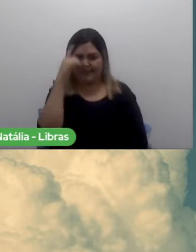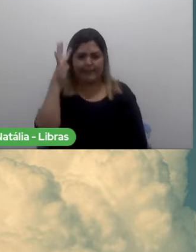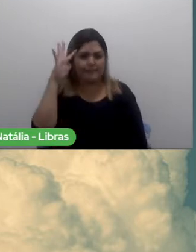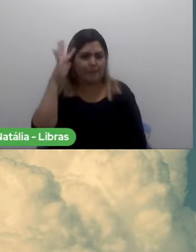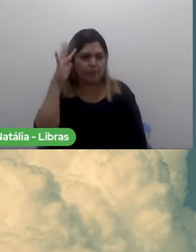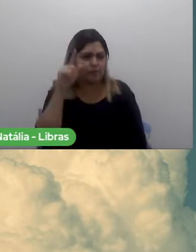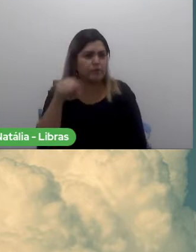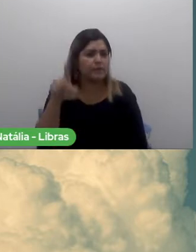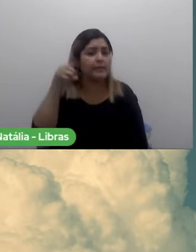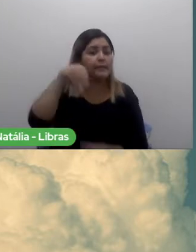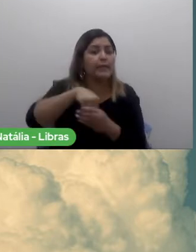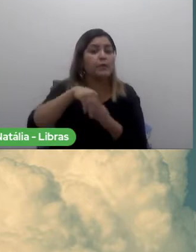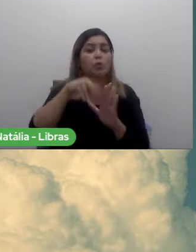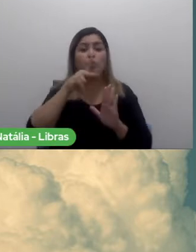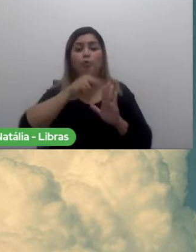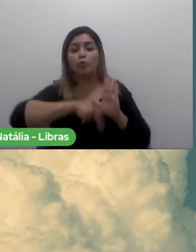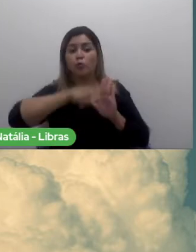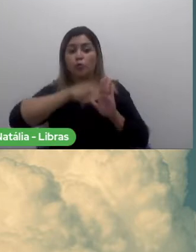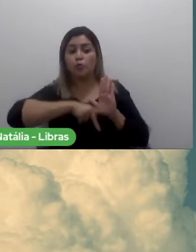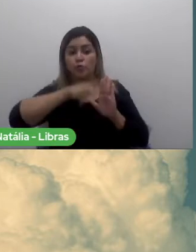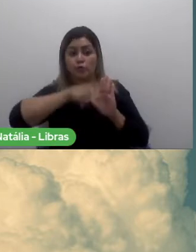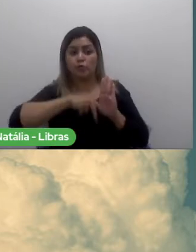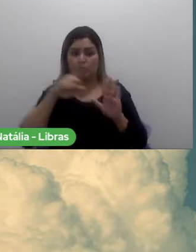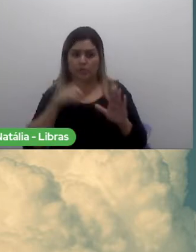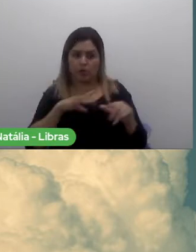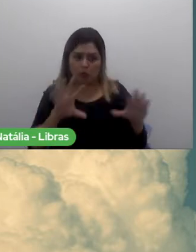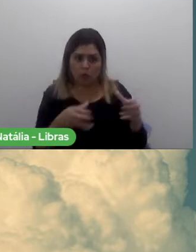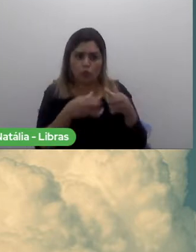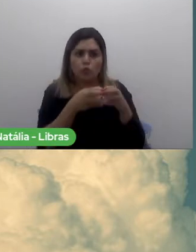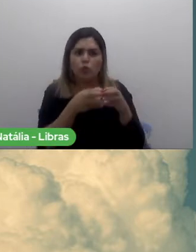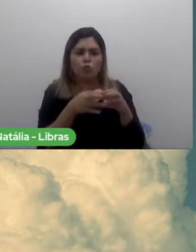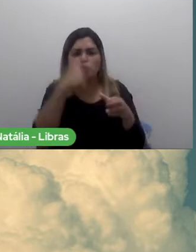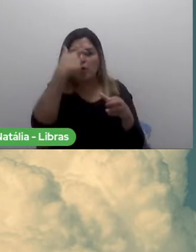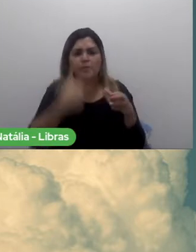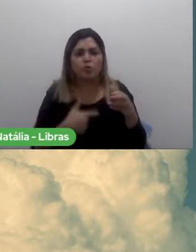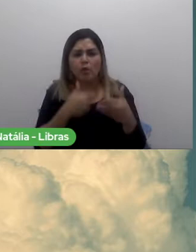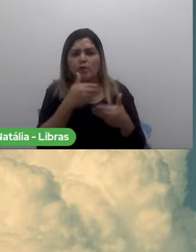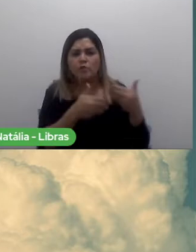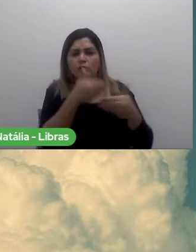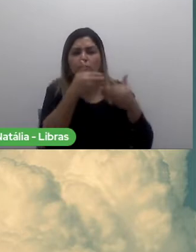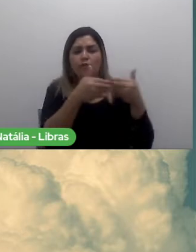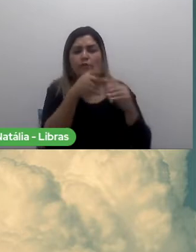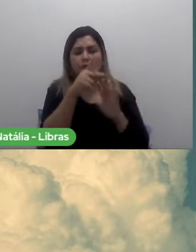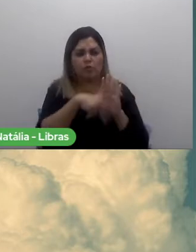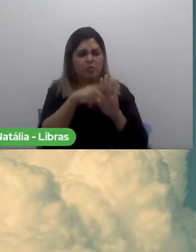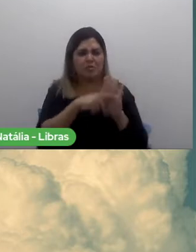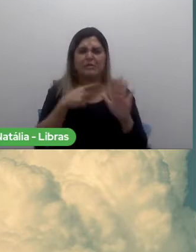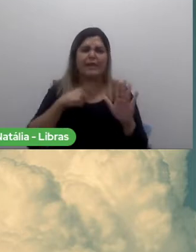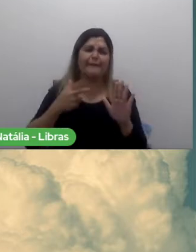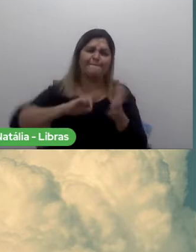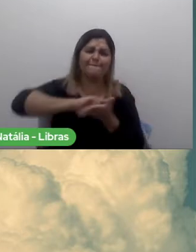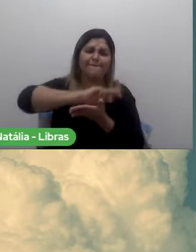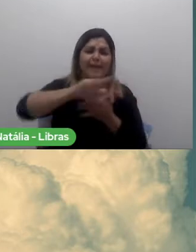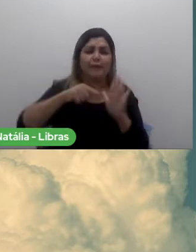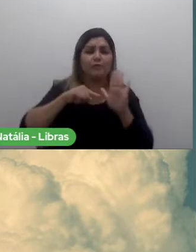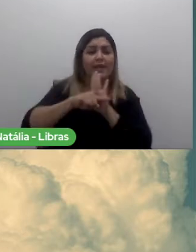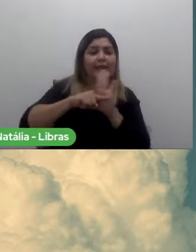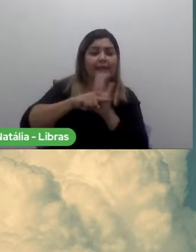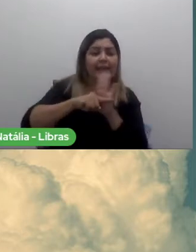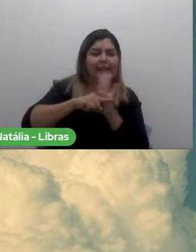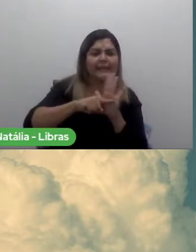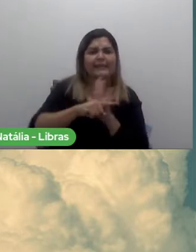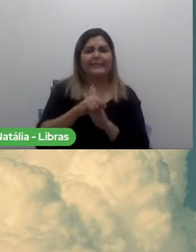time diverso, não só de desenvolvedores, de analistas de negócio, de analistas de qualidade, de